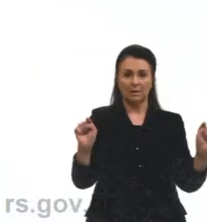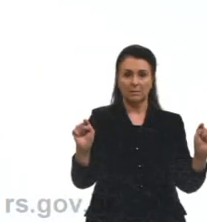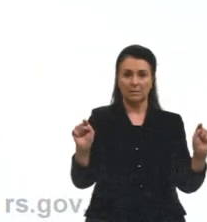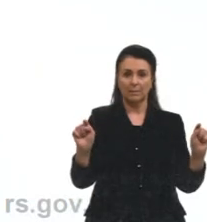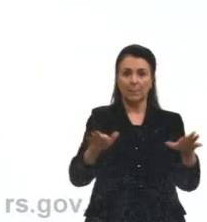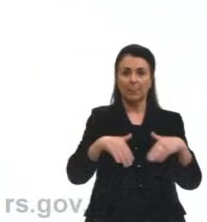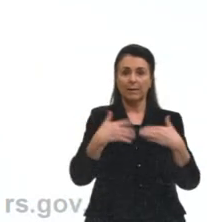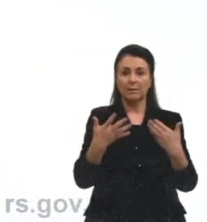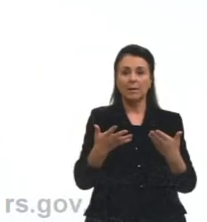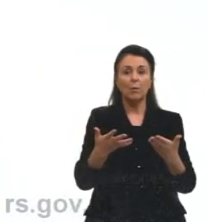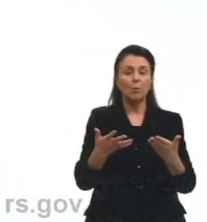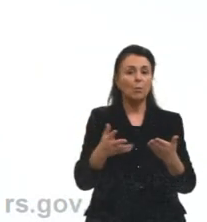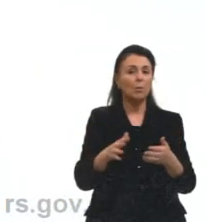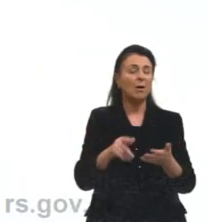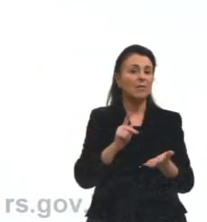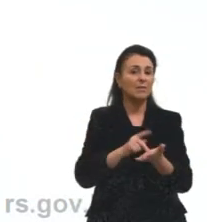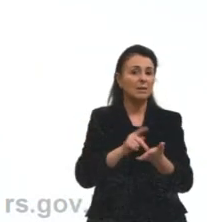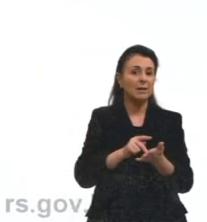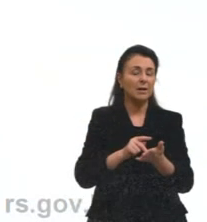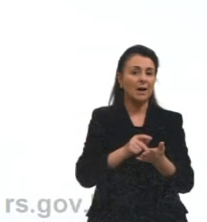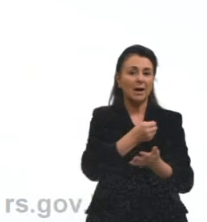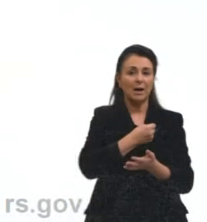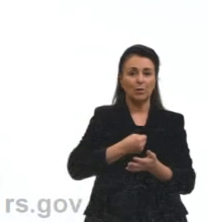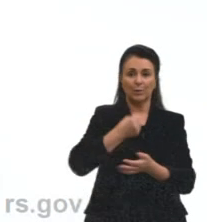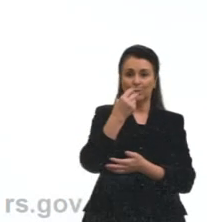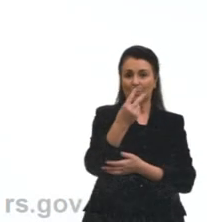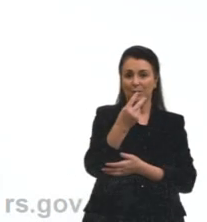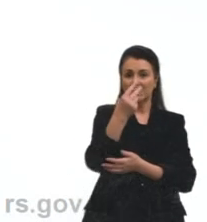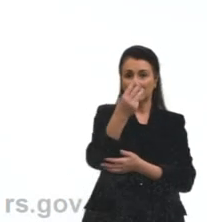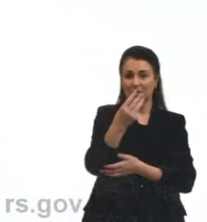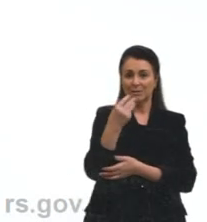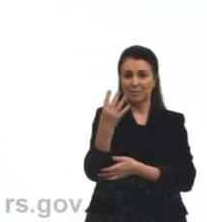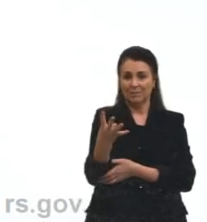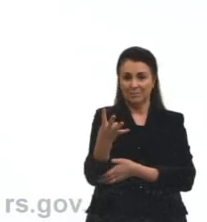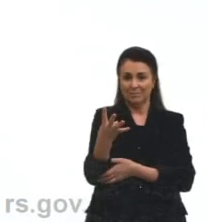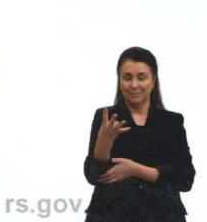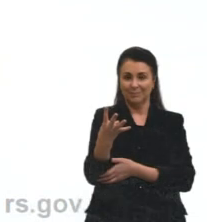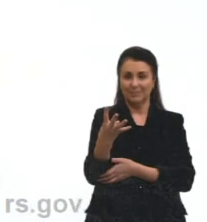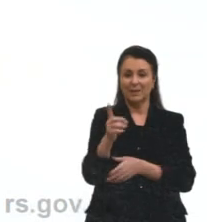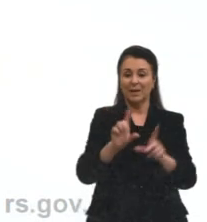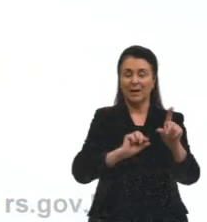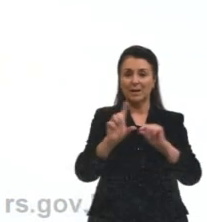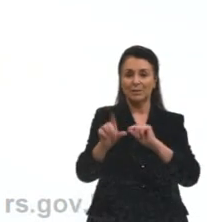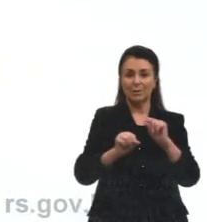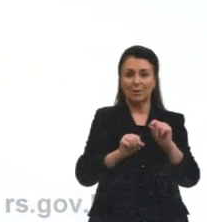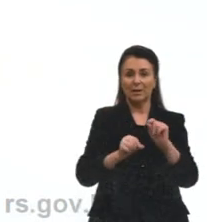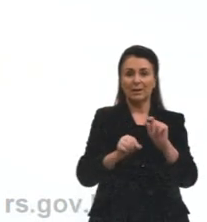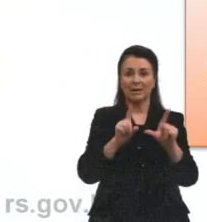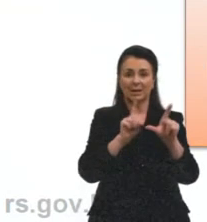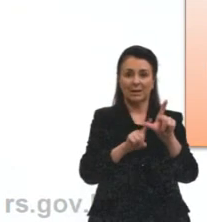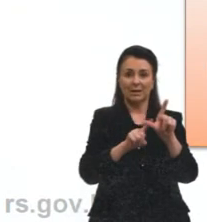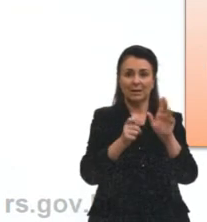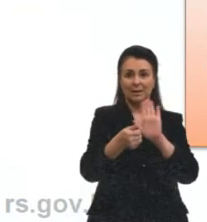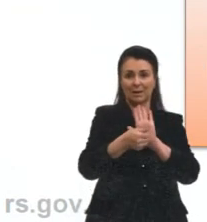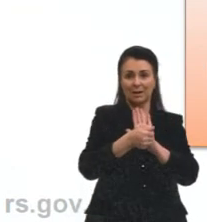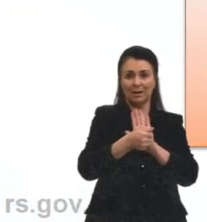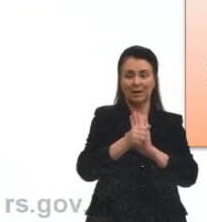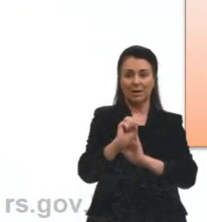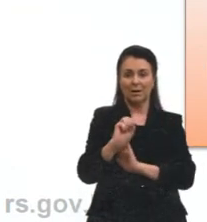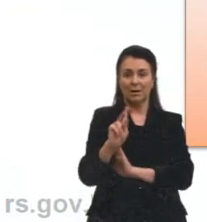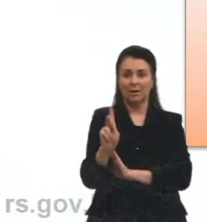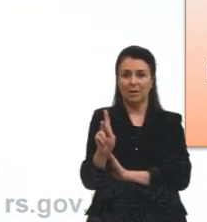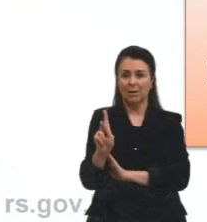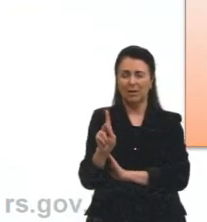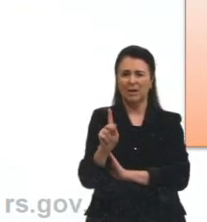então Quais que são verdadeiras A2 A3 e A4 que alternativa a ok